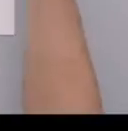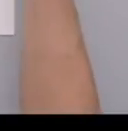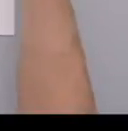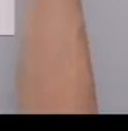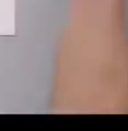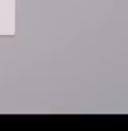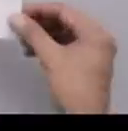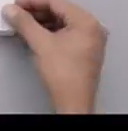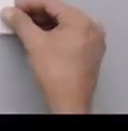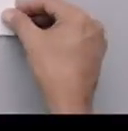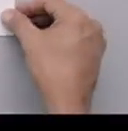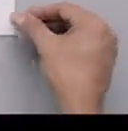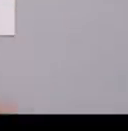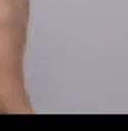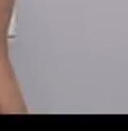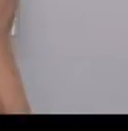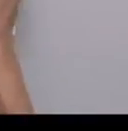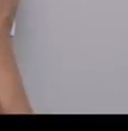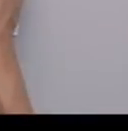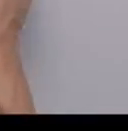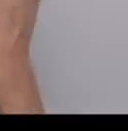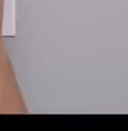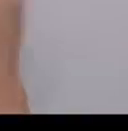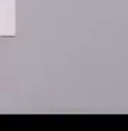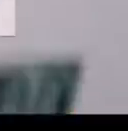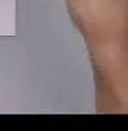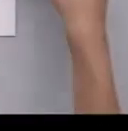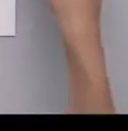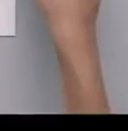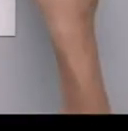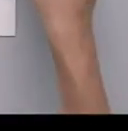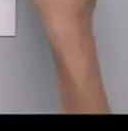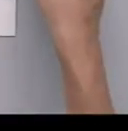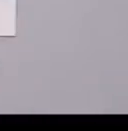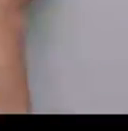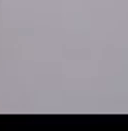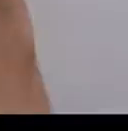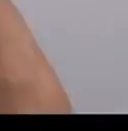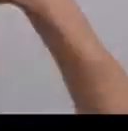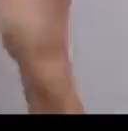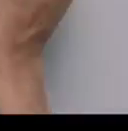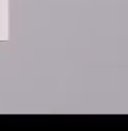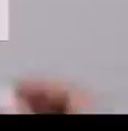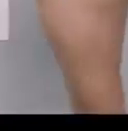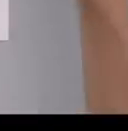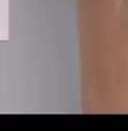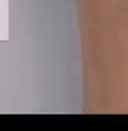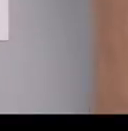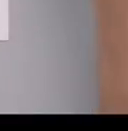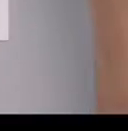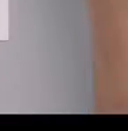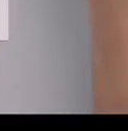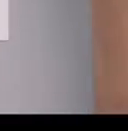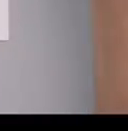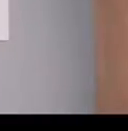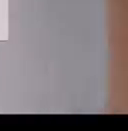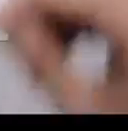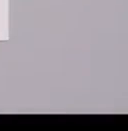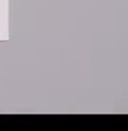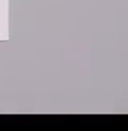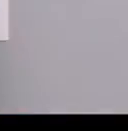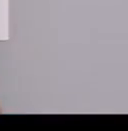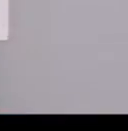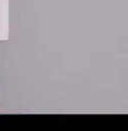onde ocorre o julgamento final das ações eleitorais e o planejamento de toda a estrutura das eleições. Os TREs estão em todas